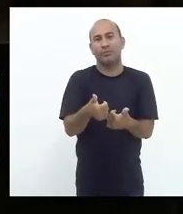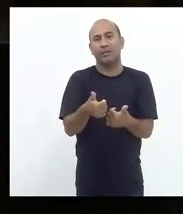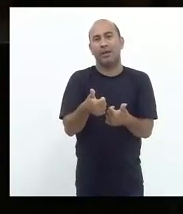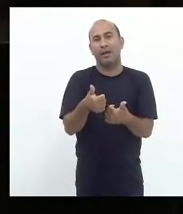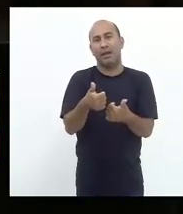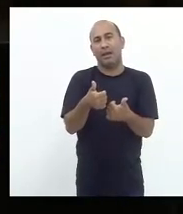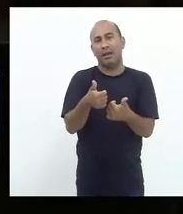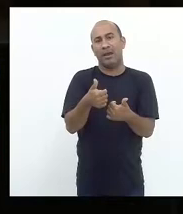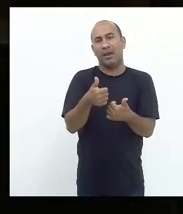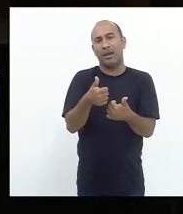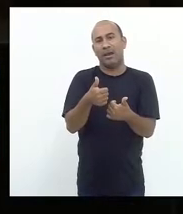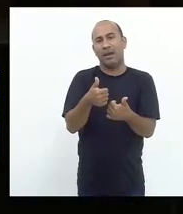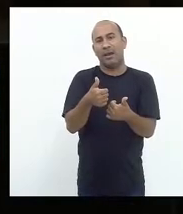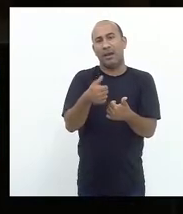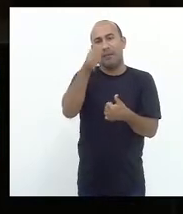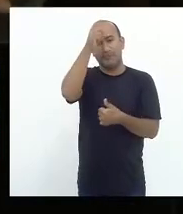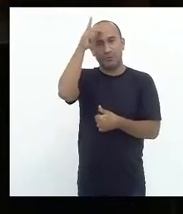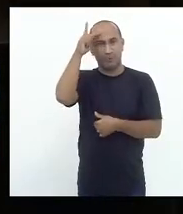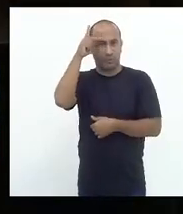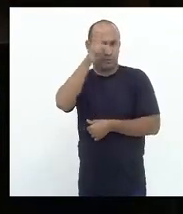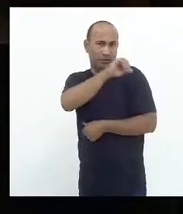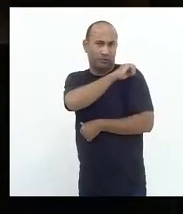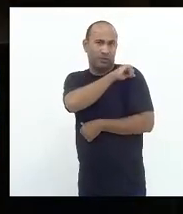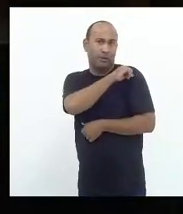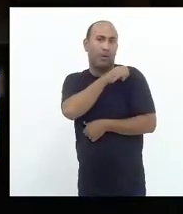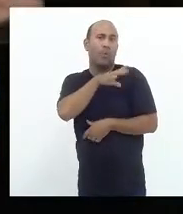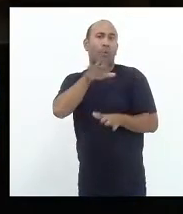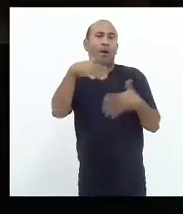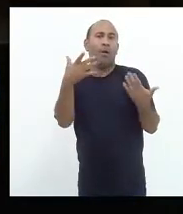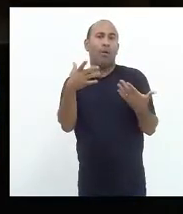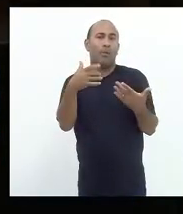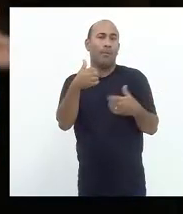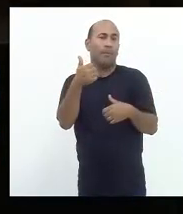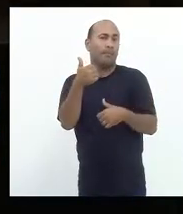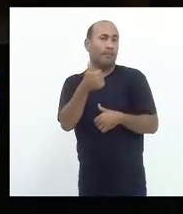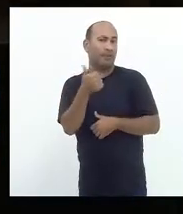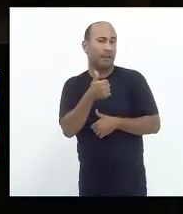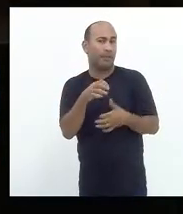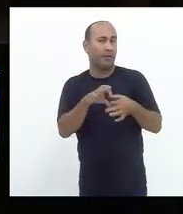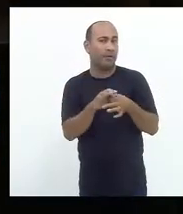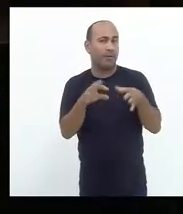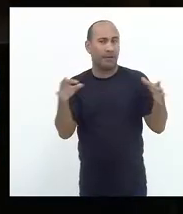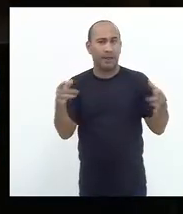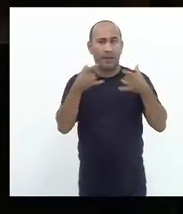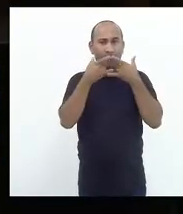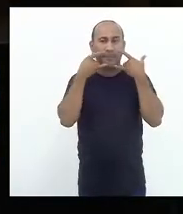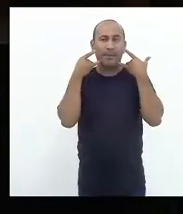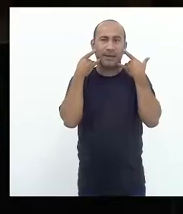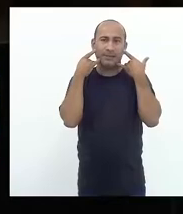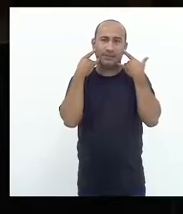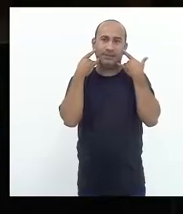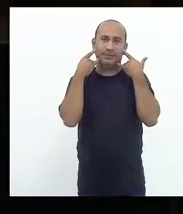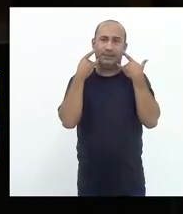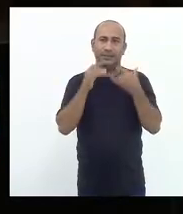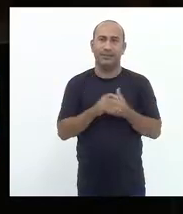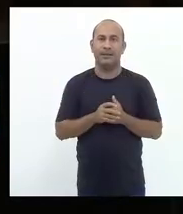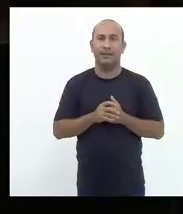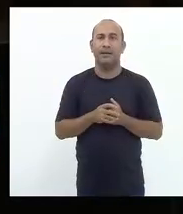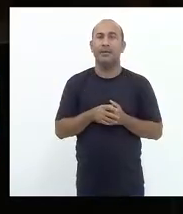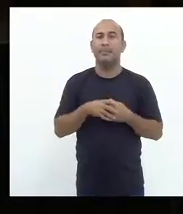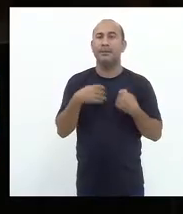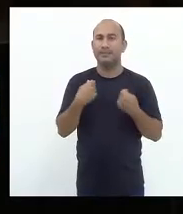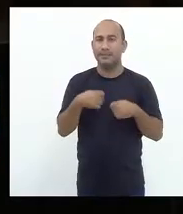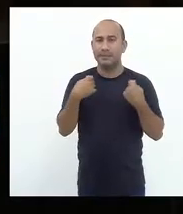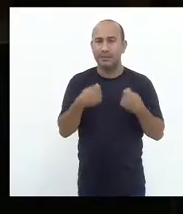da cidade do Rio de Janeiro, quem é que sai primeiro liberando as máscaras, que a gente vai pautar a política séria e